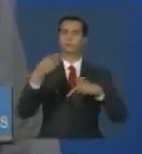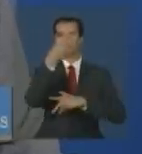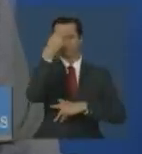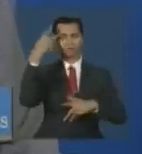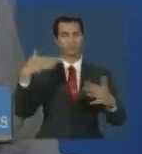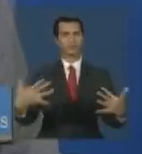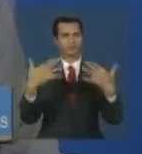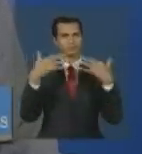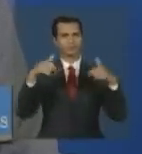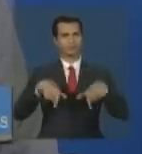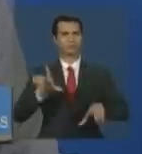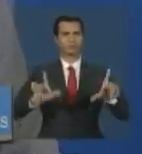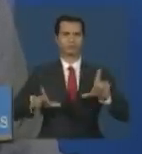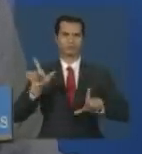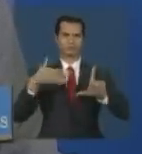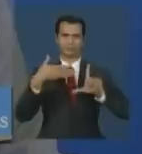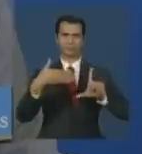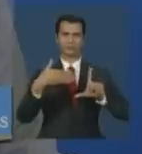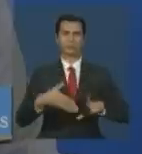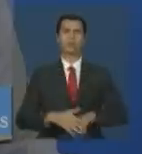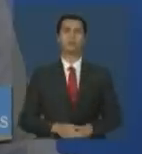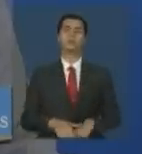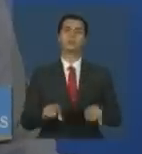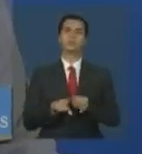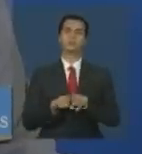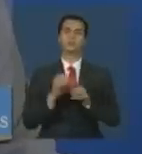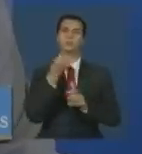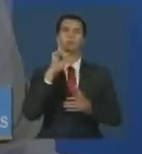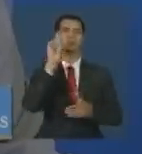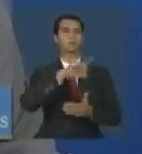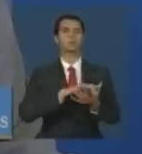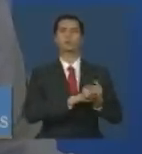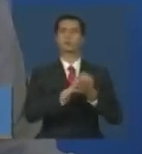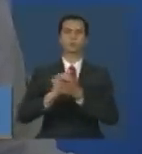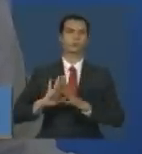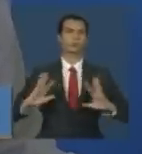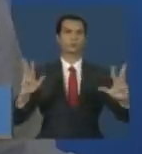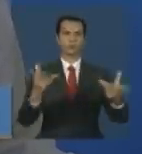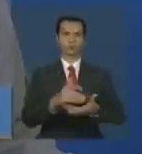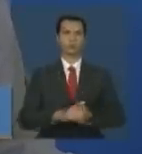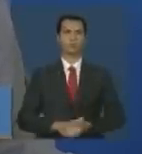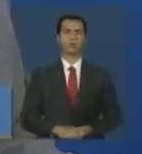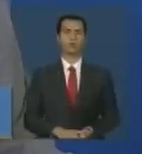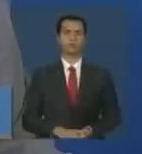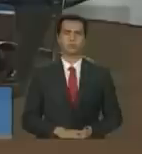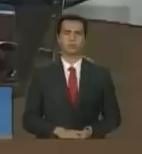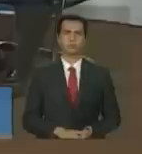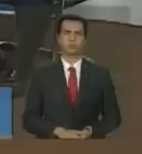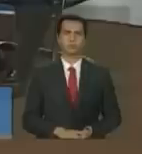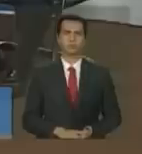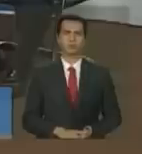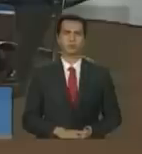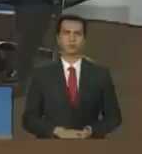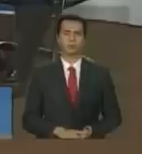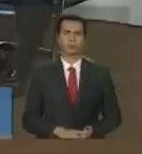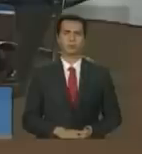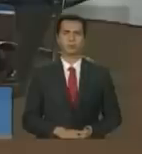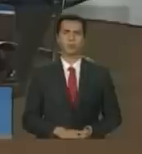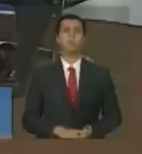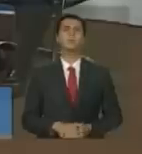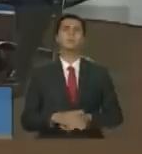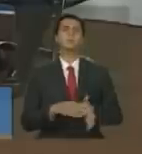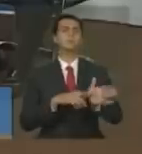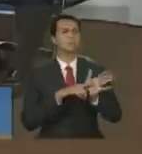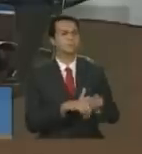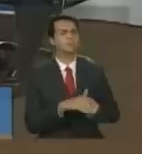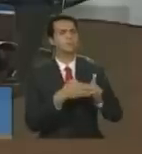do Sistema Único de Assistência Social e aos conselheiros de assistência social, Bom, para a né? gente começar, eu queria que você explicasse um